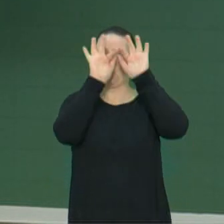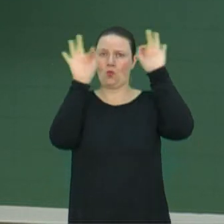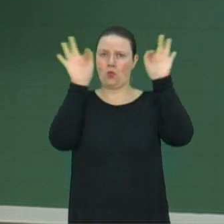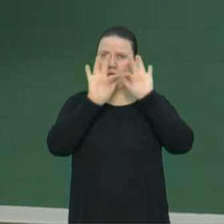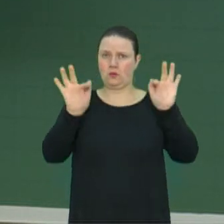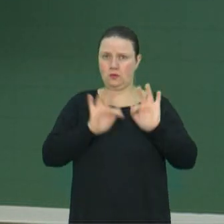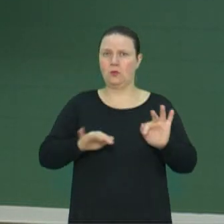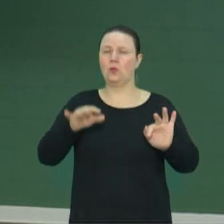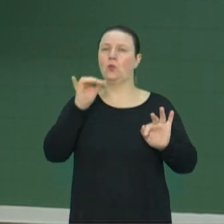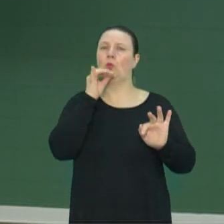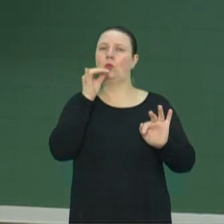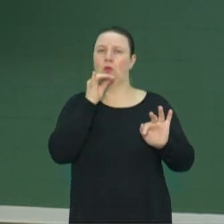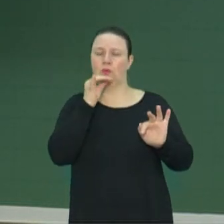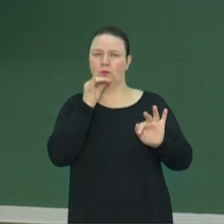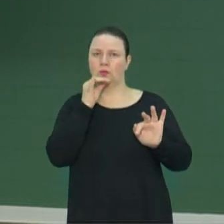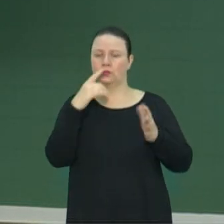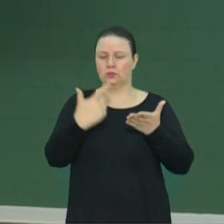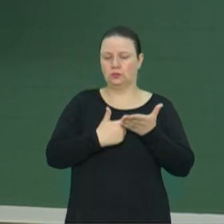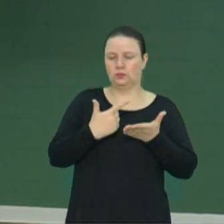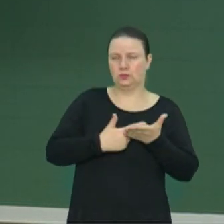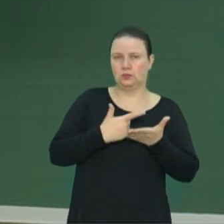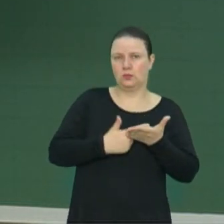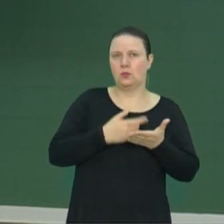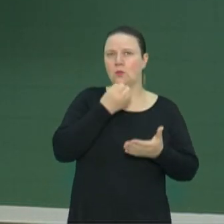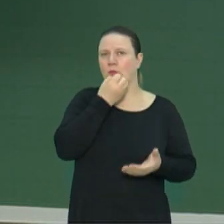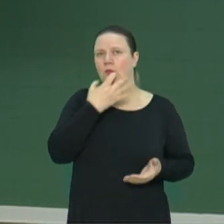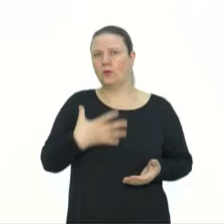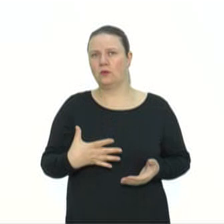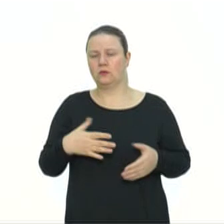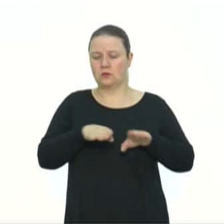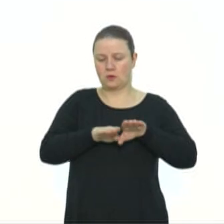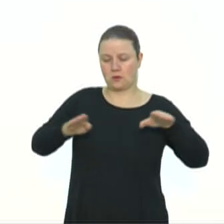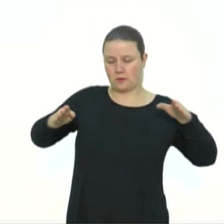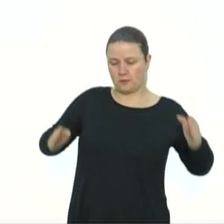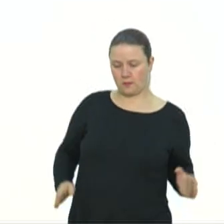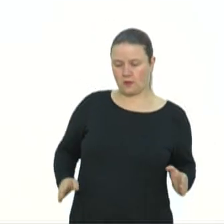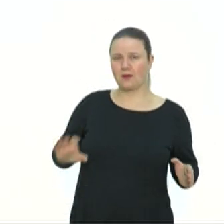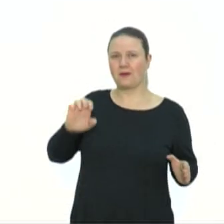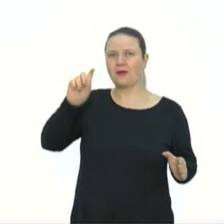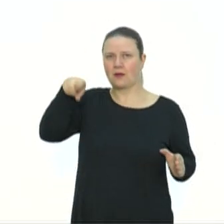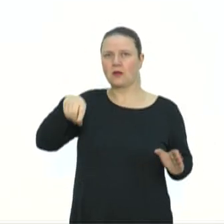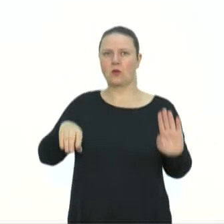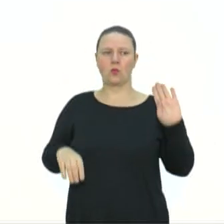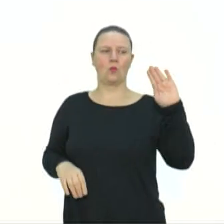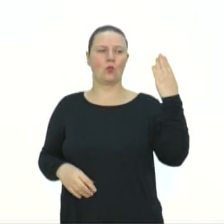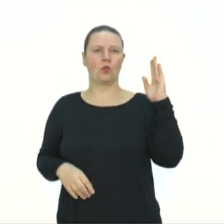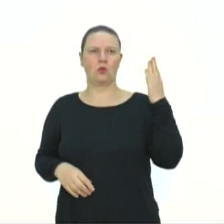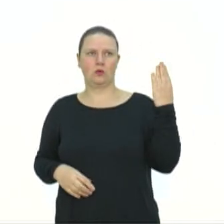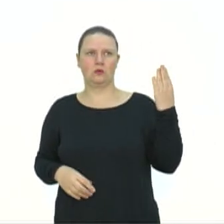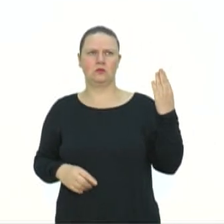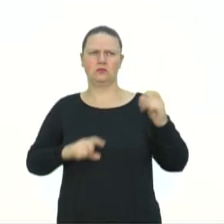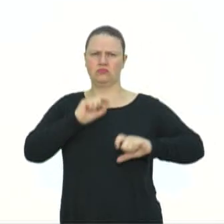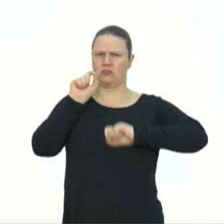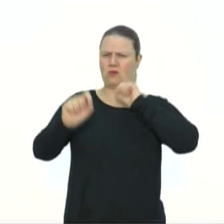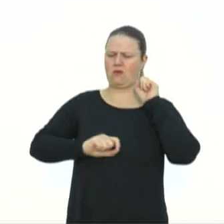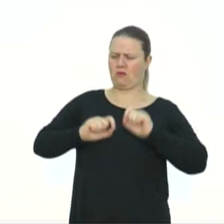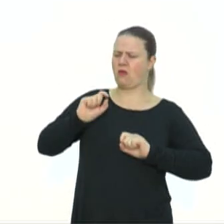Este libro es muy bueno. Esta mesa es de madera. ¿De quién son estos libros que están